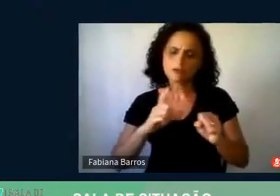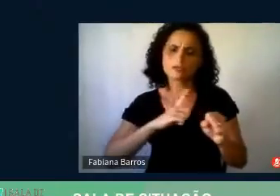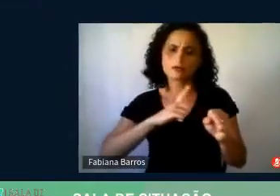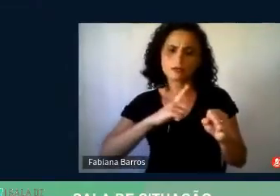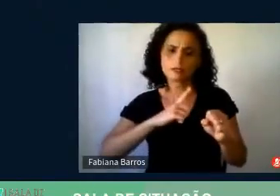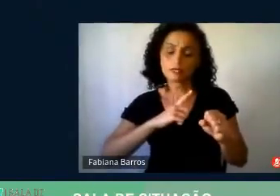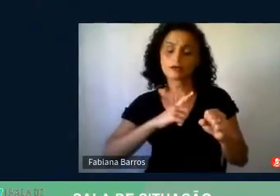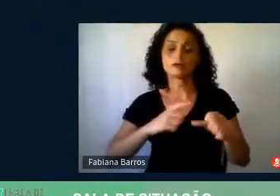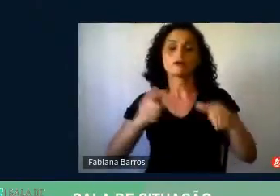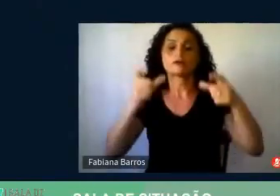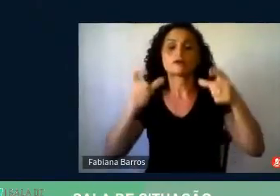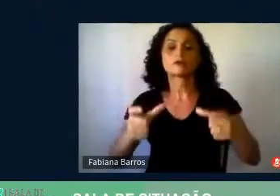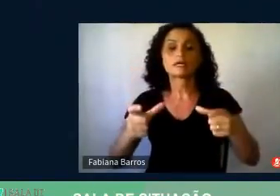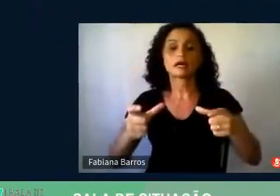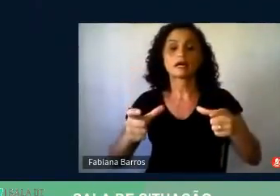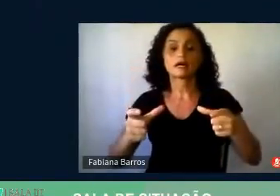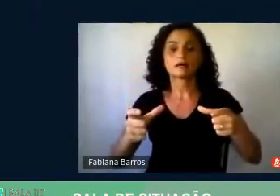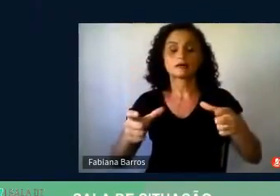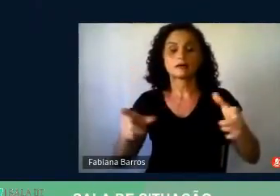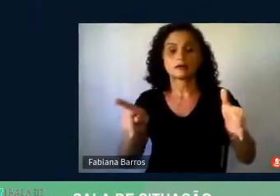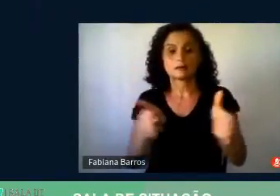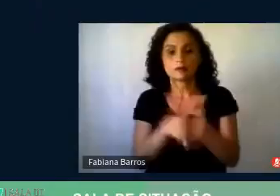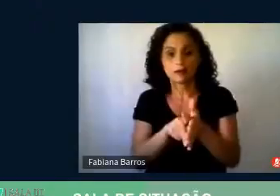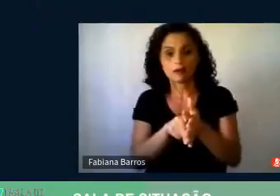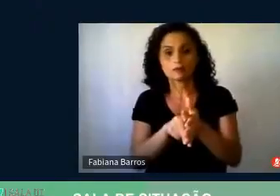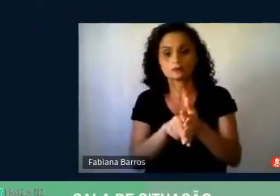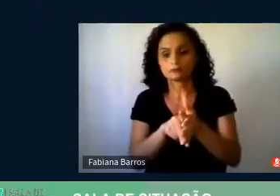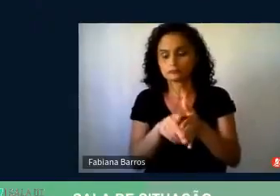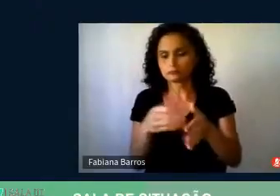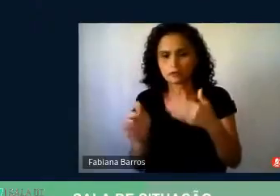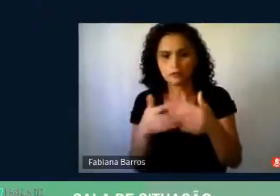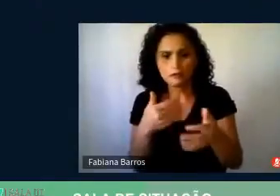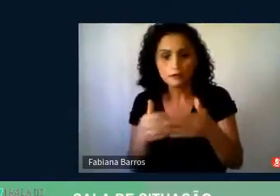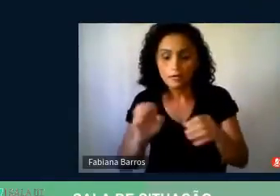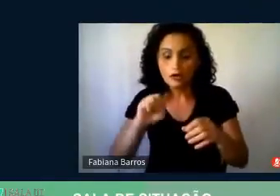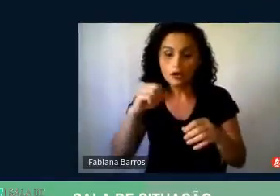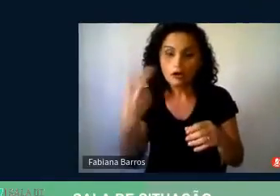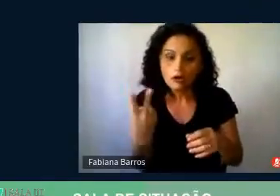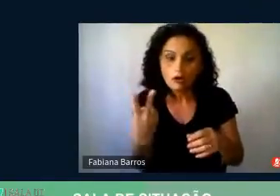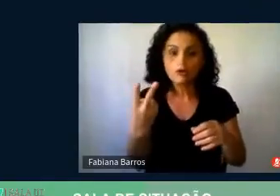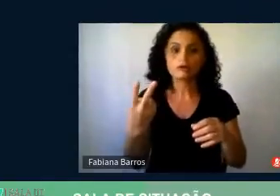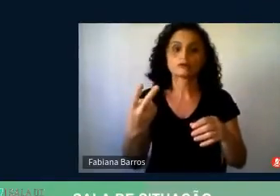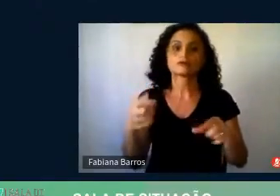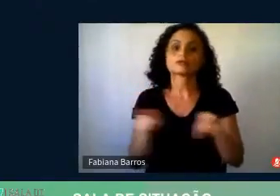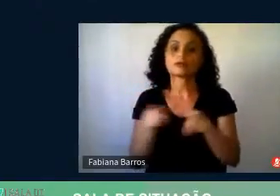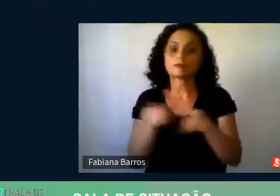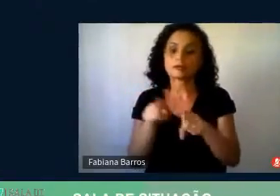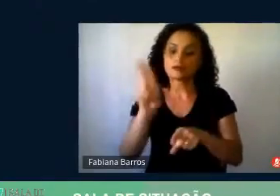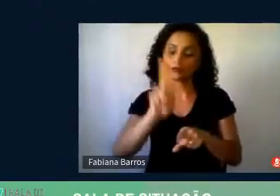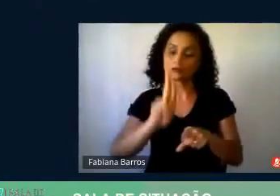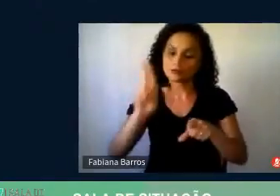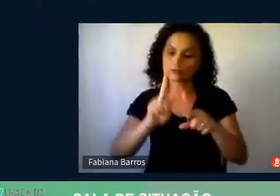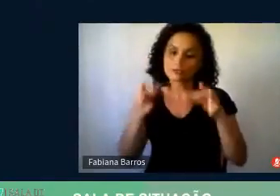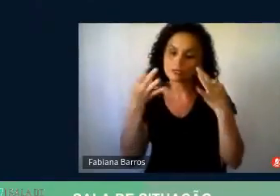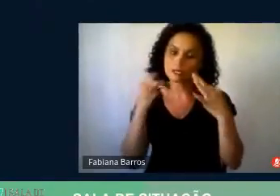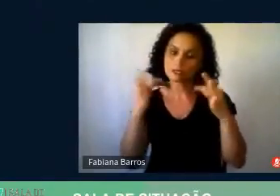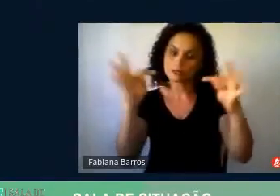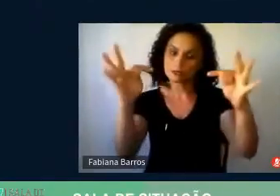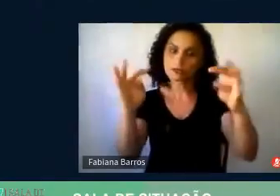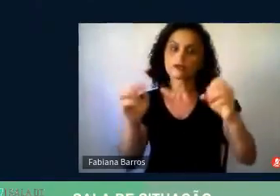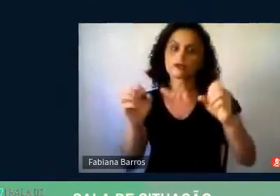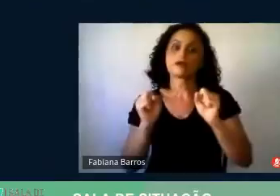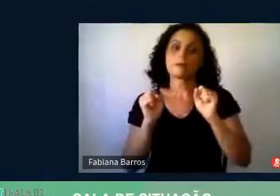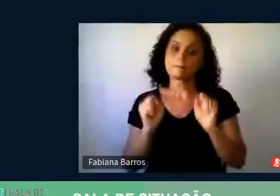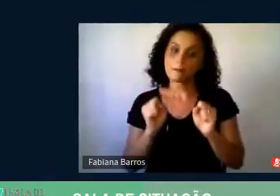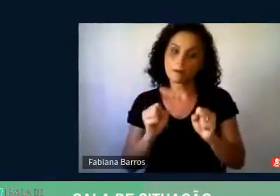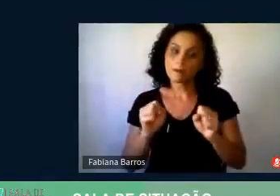papel importante nessa caixinha aqui que eu estou chamando a atenção, que são os relatórios de alerta, relatórios gerenciais, monitoramento de casos e ações do serviço